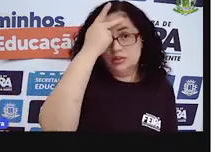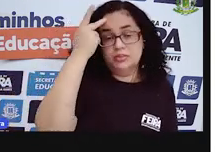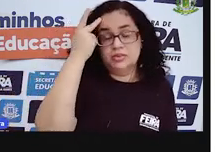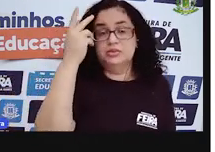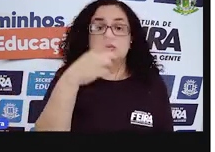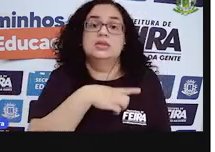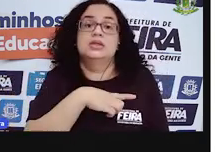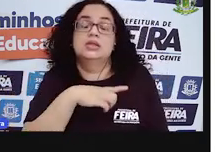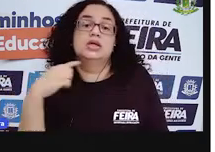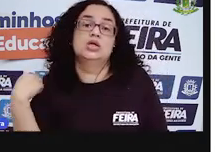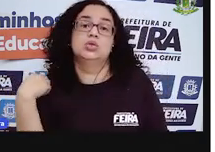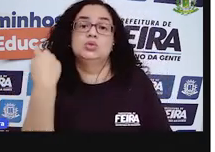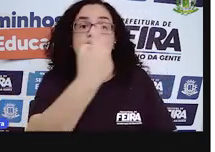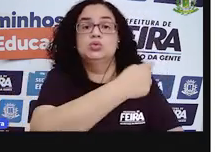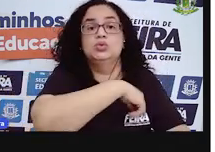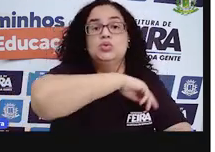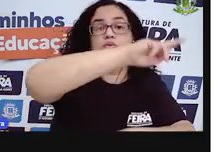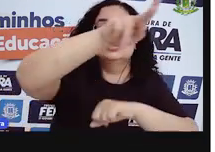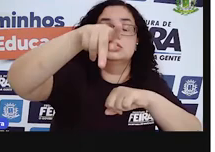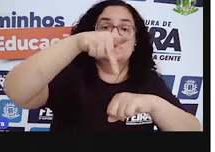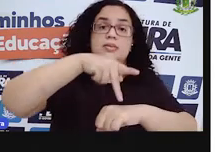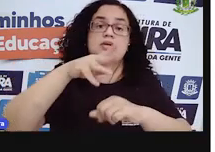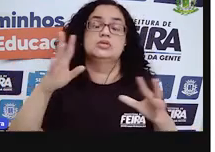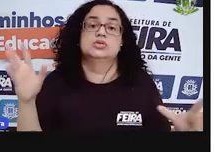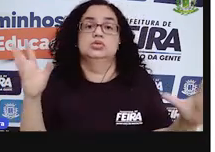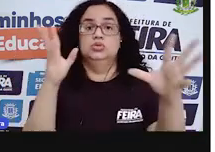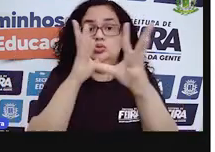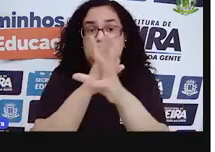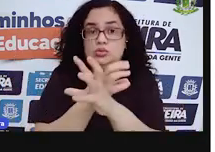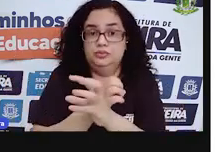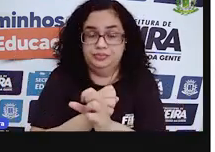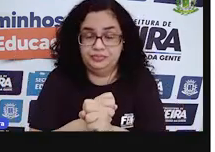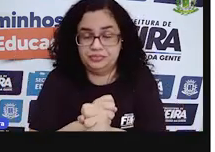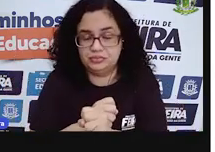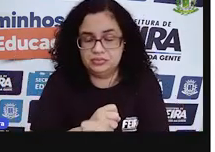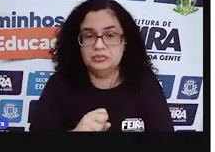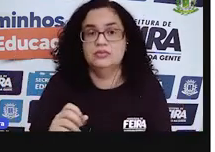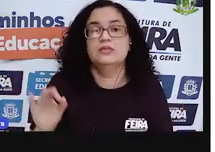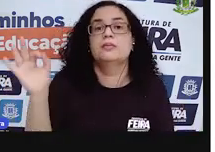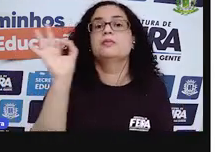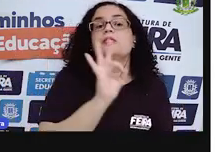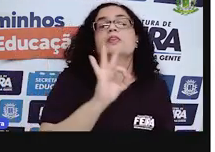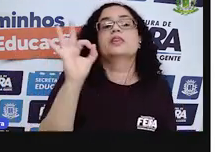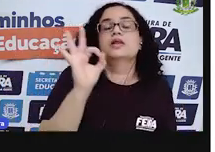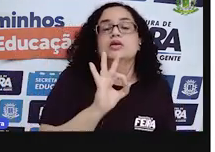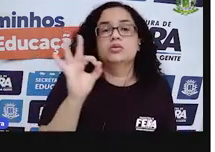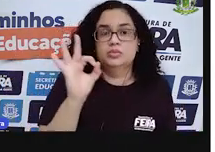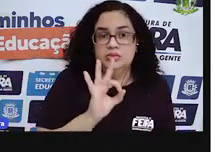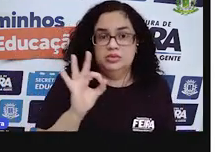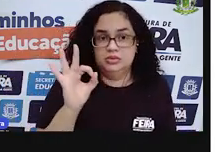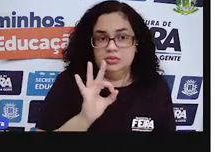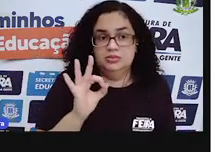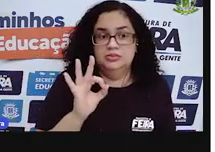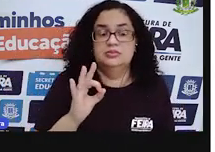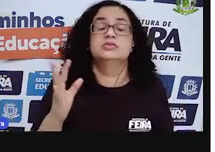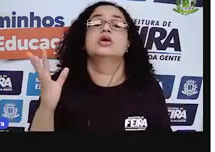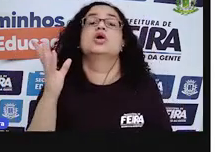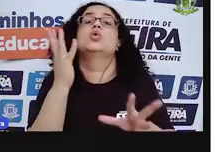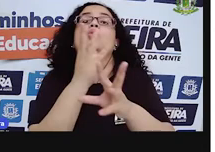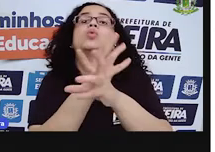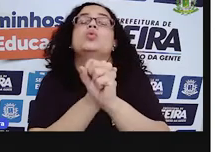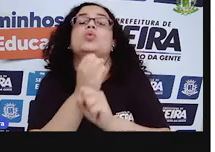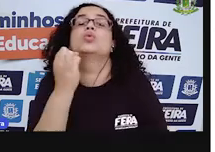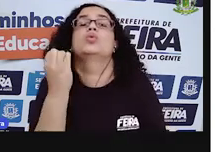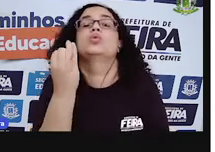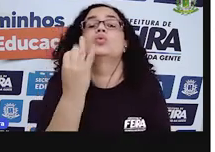que a gente tem em nosso país do total de pessoas essa porcentagem é esse percentual da